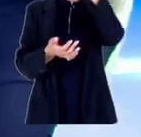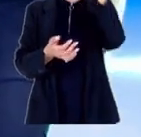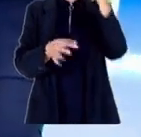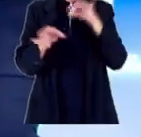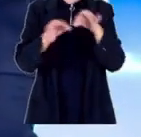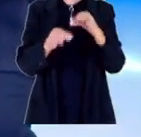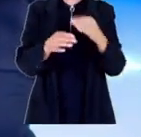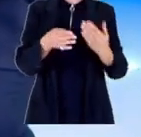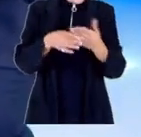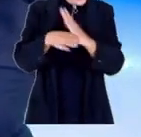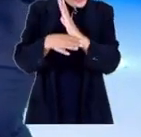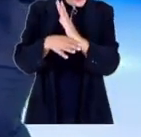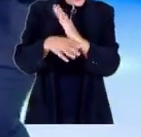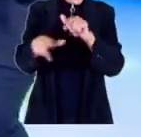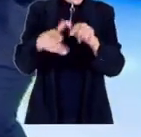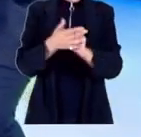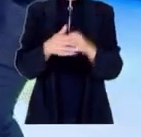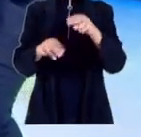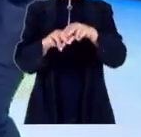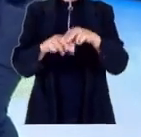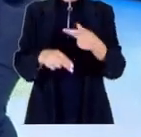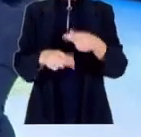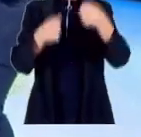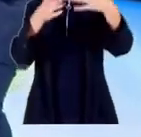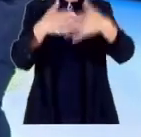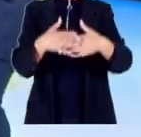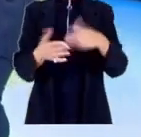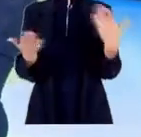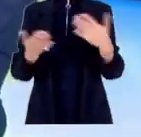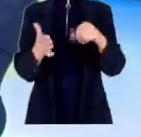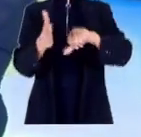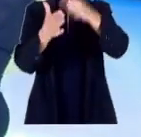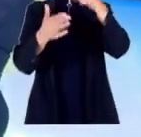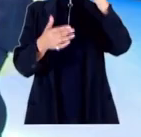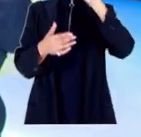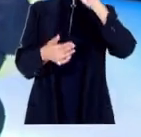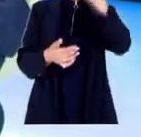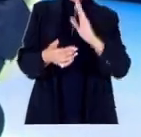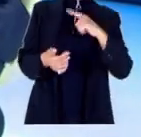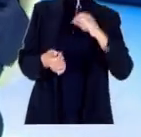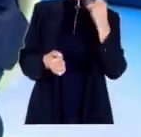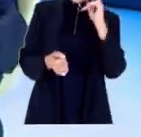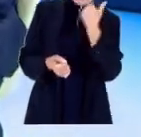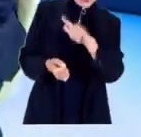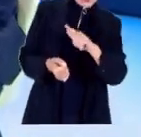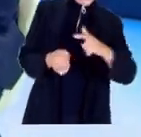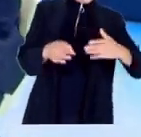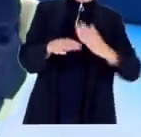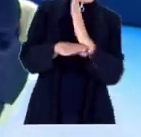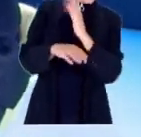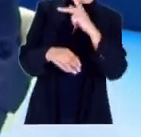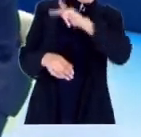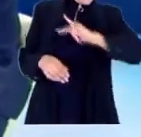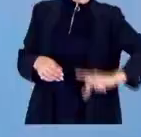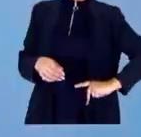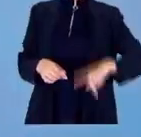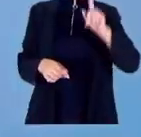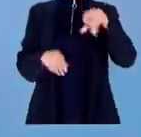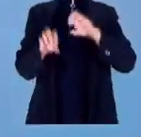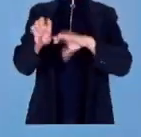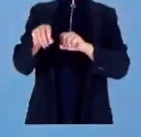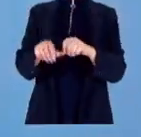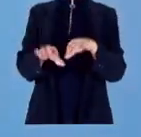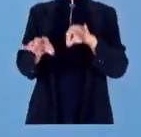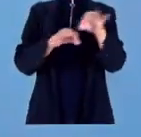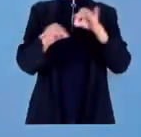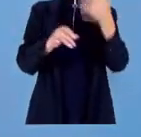de trabalho por isso que eu disse que a prioridade Nacional pela primeira vez na história do Brasil se eu for eleito a presidente vai ser a educação para a gente preparar o nosso